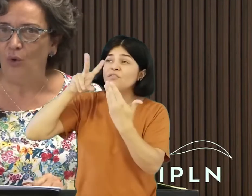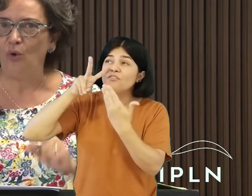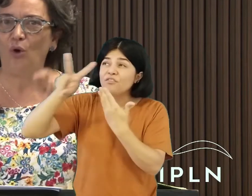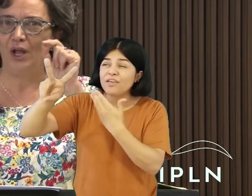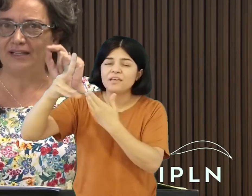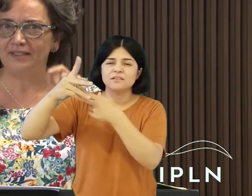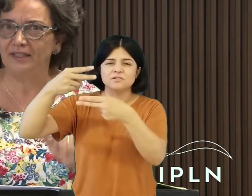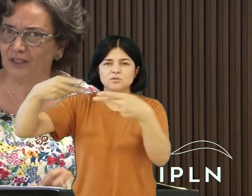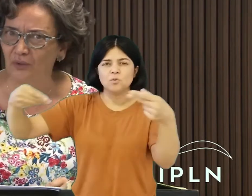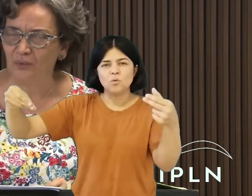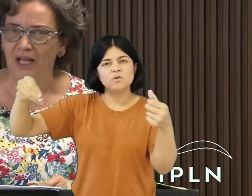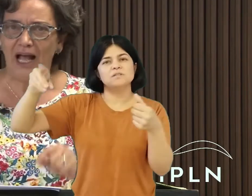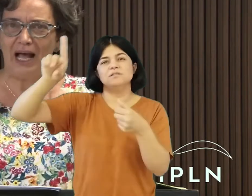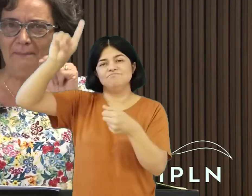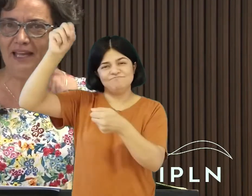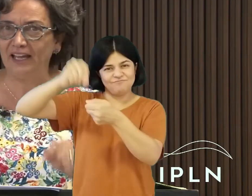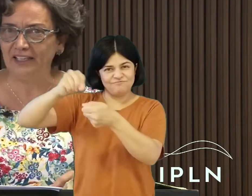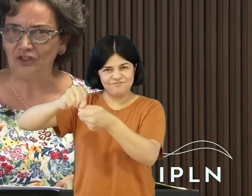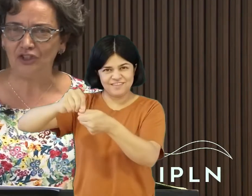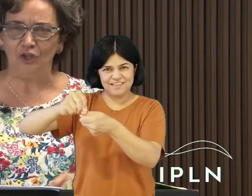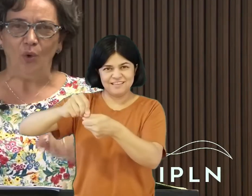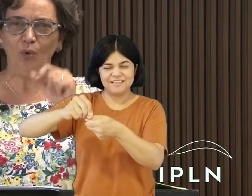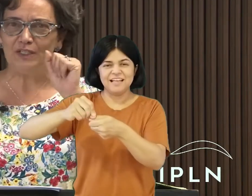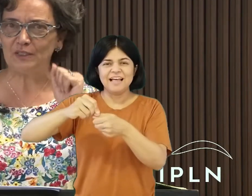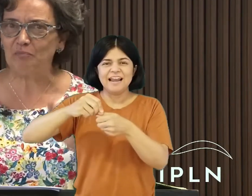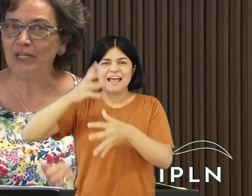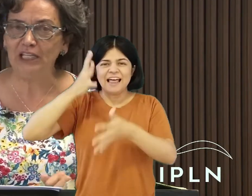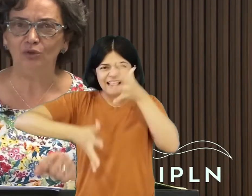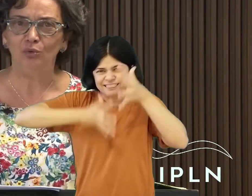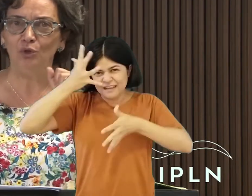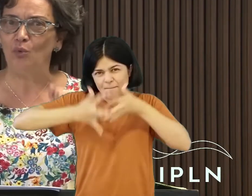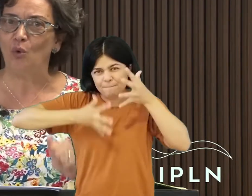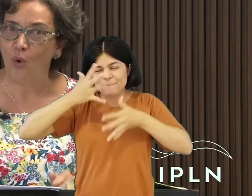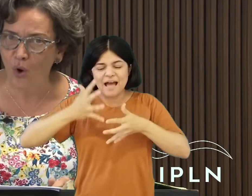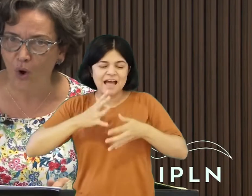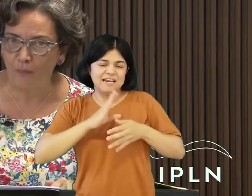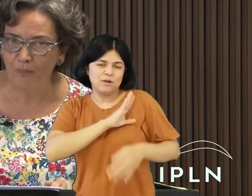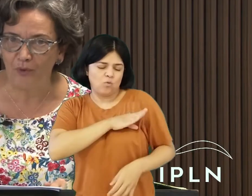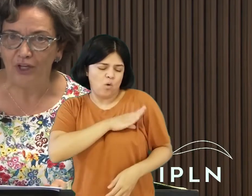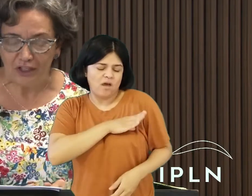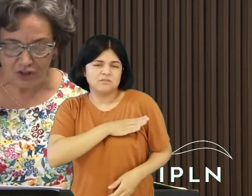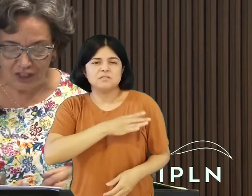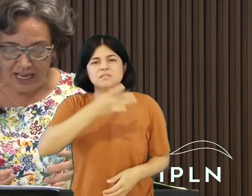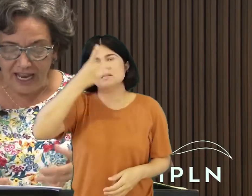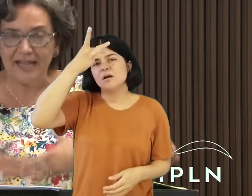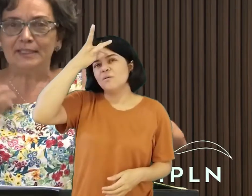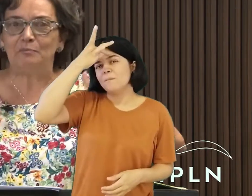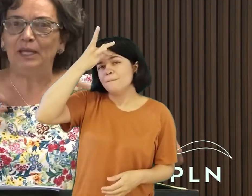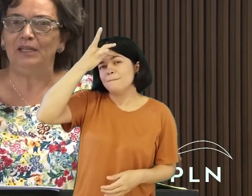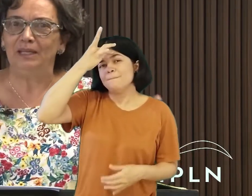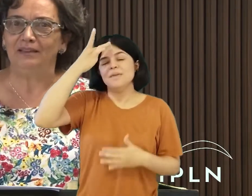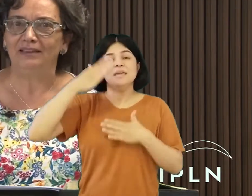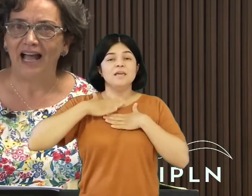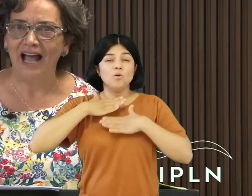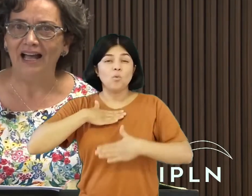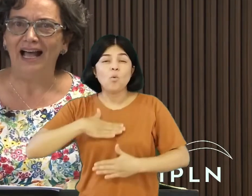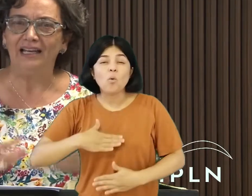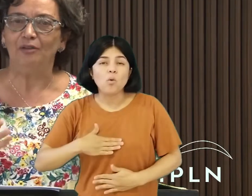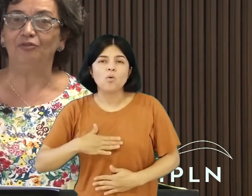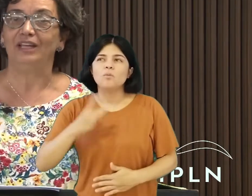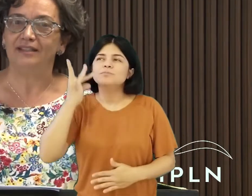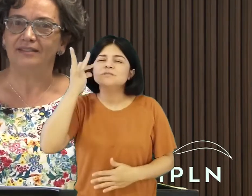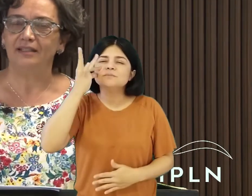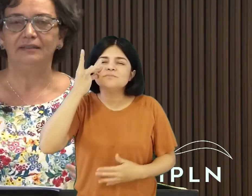impossibilita o coração, a mente, o espírito e o corpo de experimentar